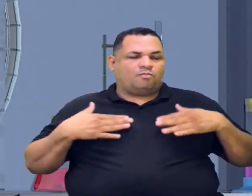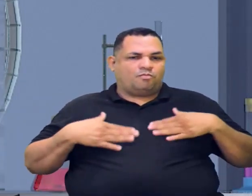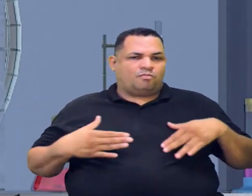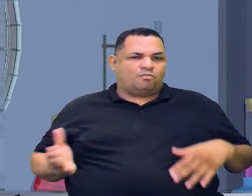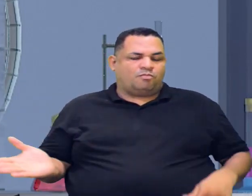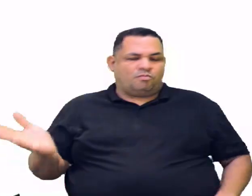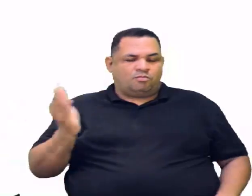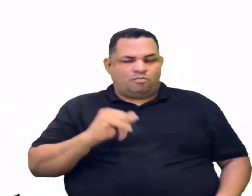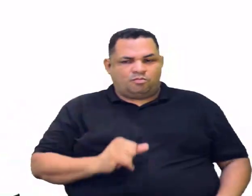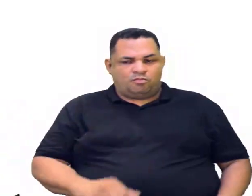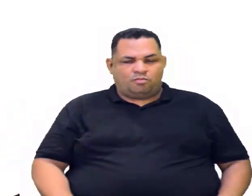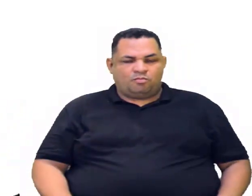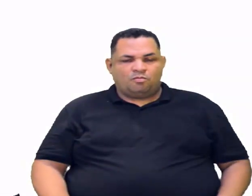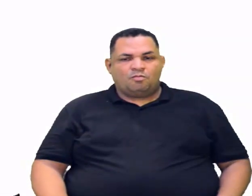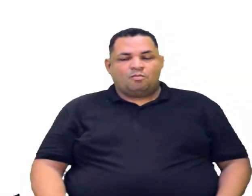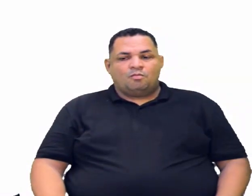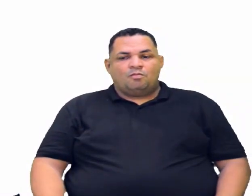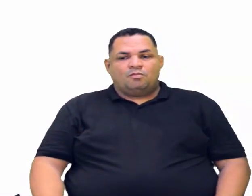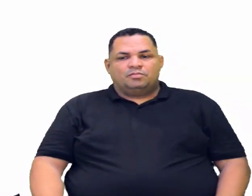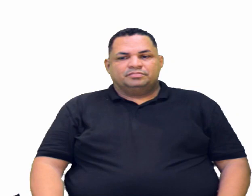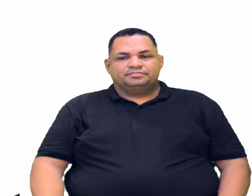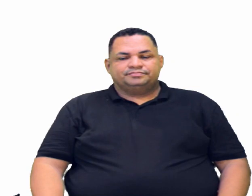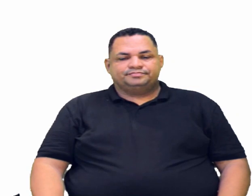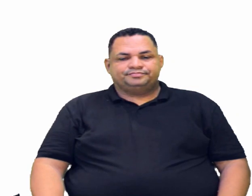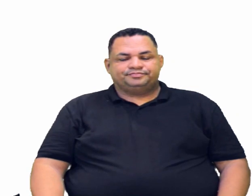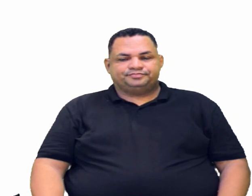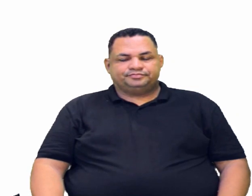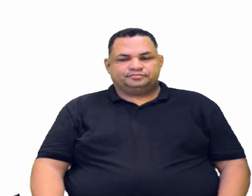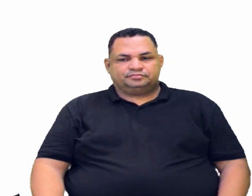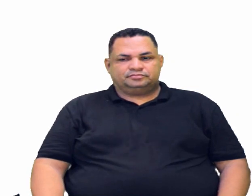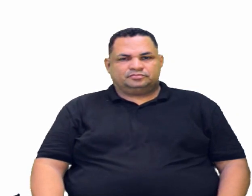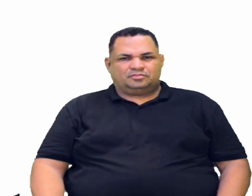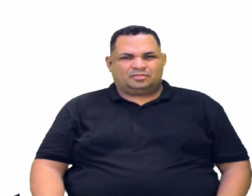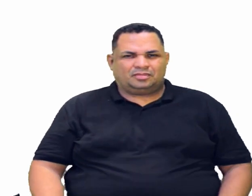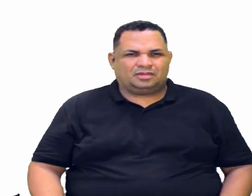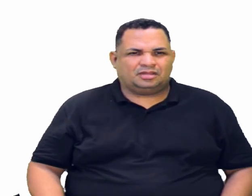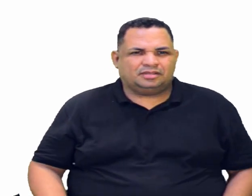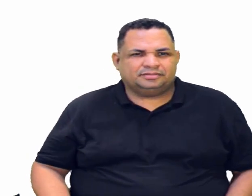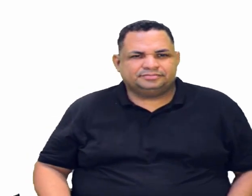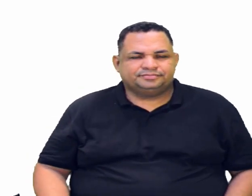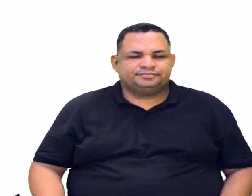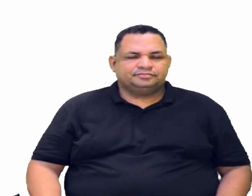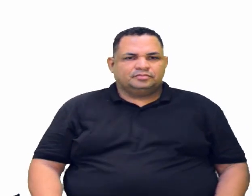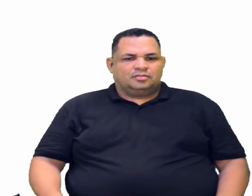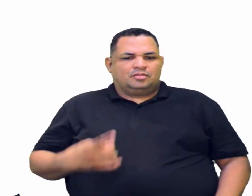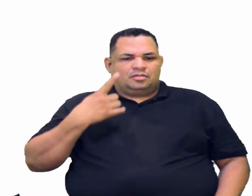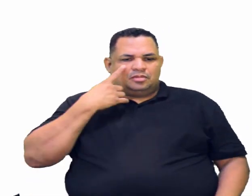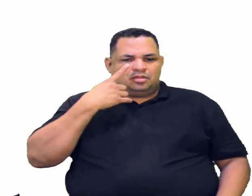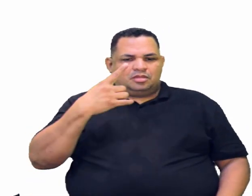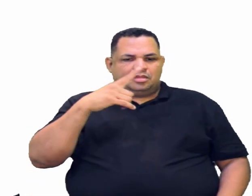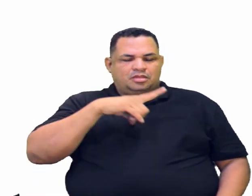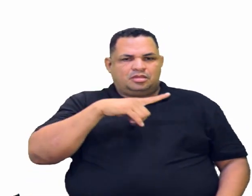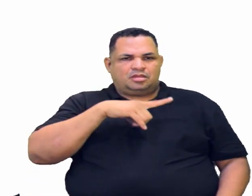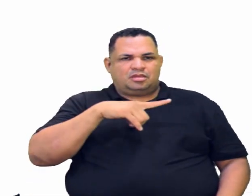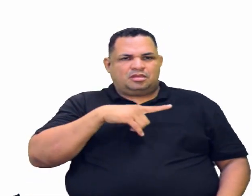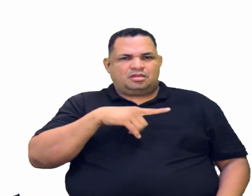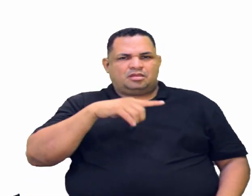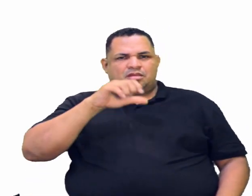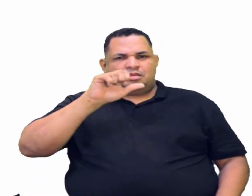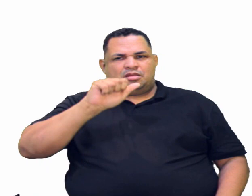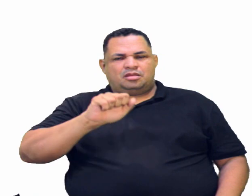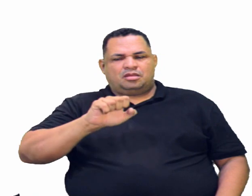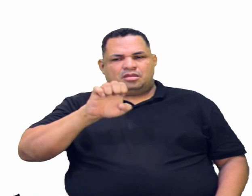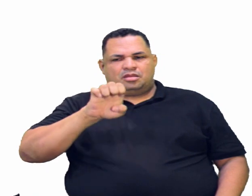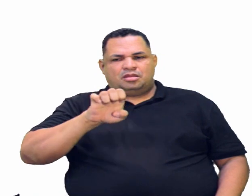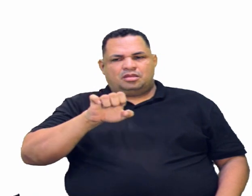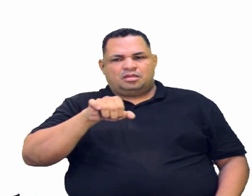vamos lá para a gente ver na prática lá do nosso exemplo como que isso acontece. Observe aqui, ó, nós temos o etanol, que nós